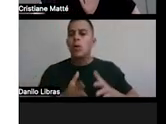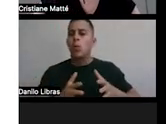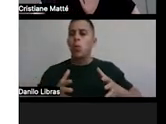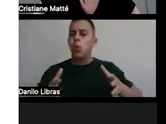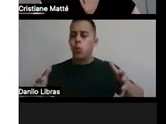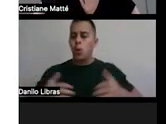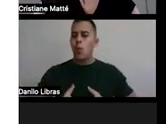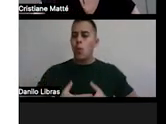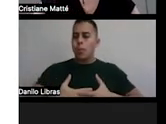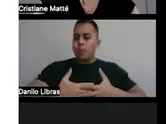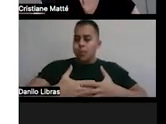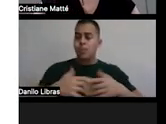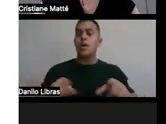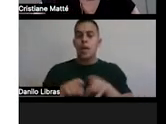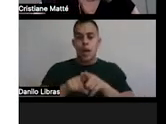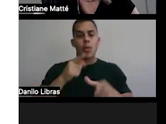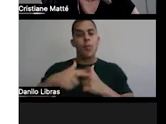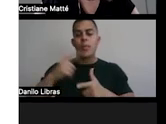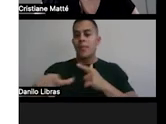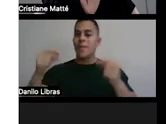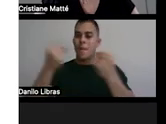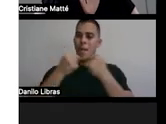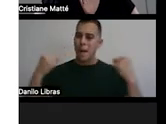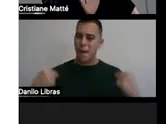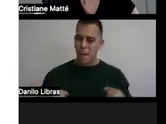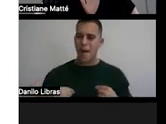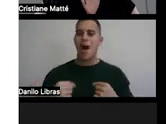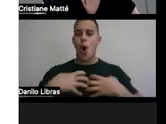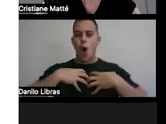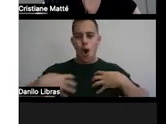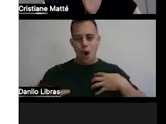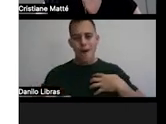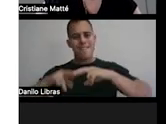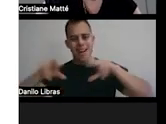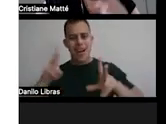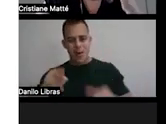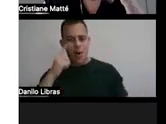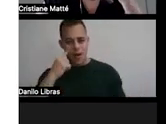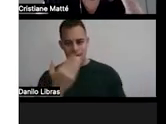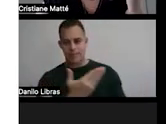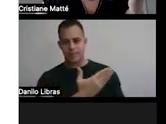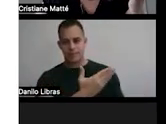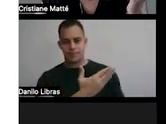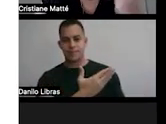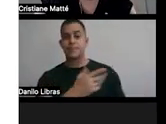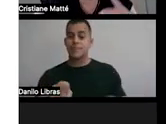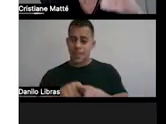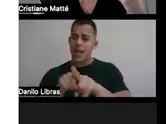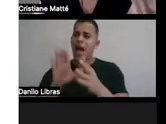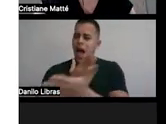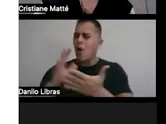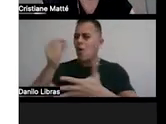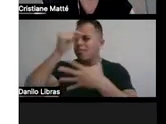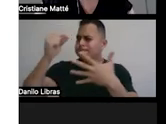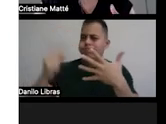levar a alterações no desenvolvimento de diversos órgãos, como vocês podem ver aqui, desde coisas que a gente nem imagina que podem ser afetadas, como